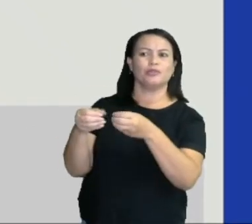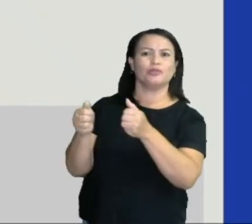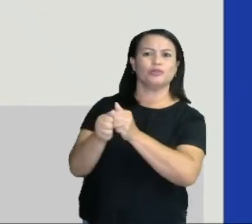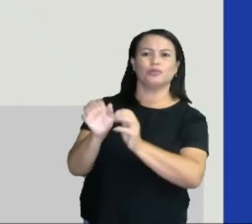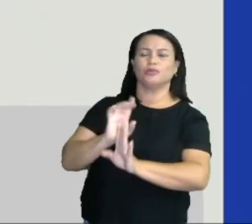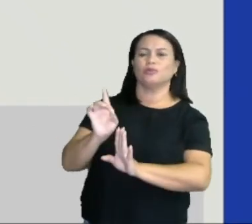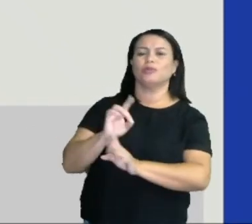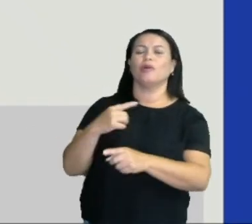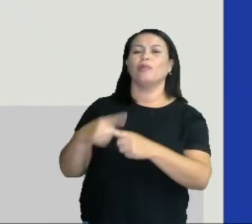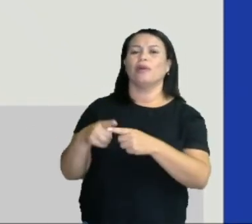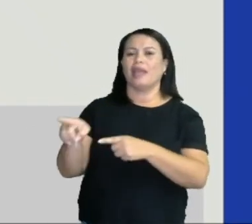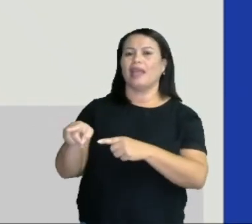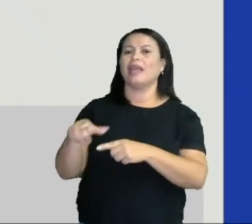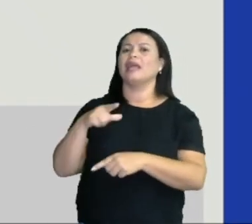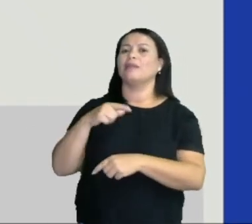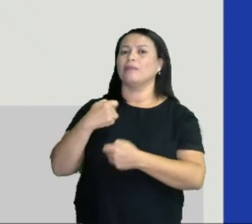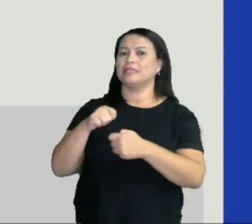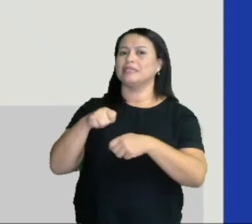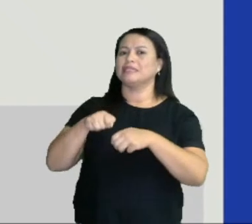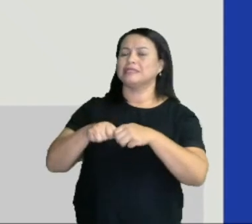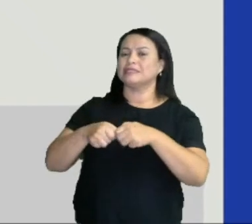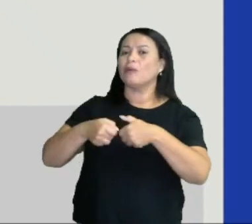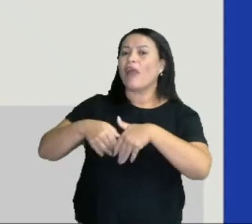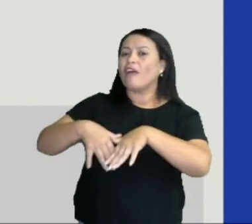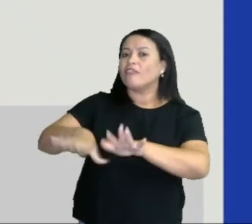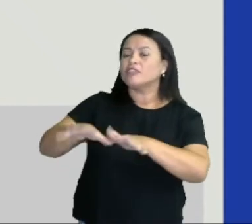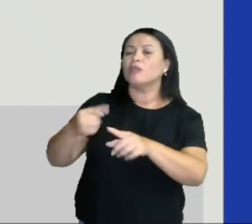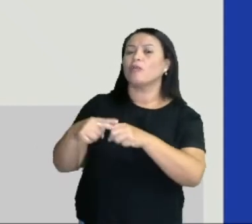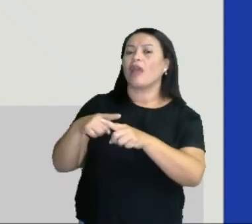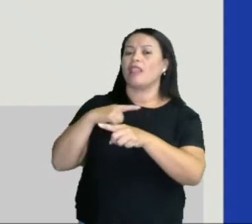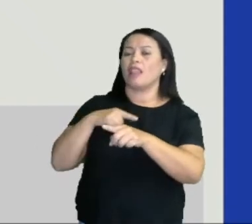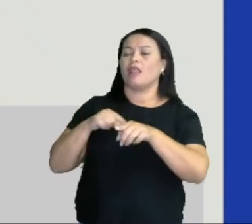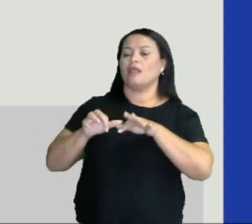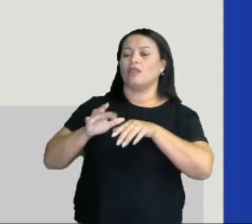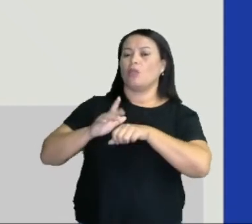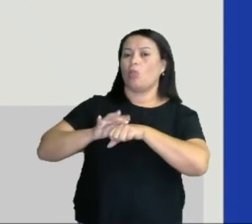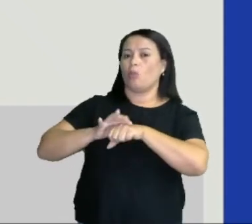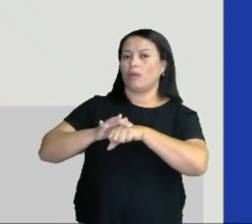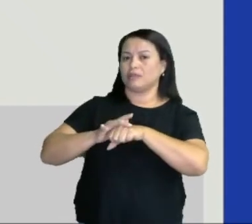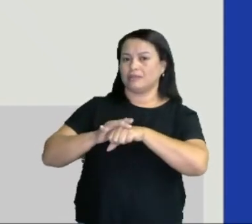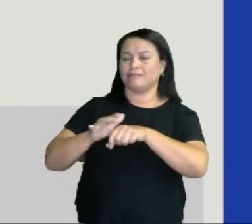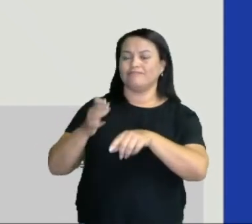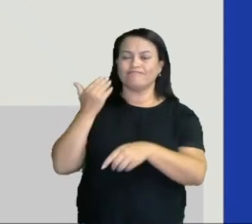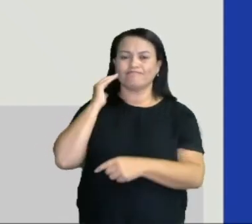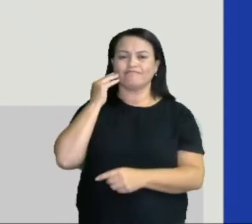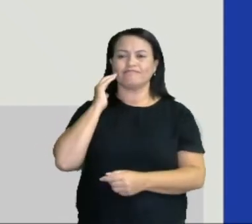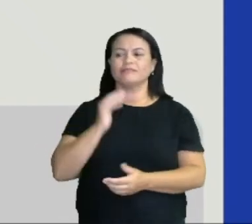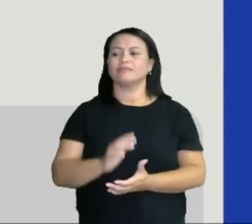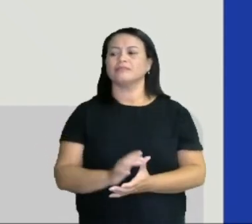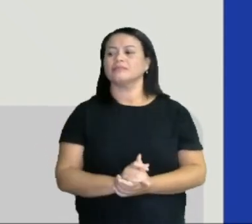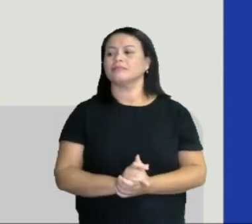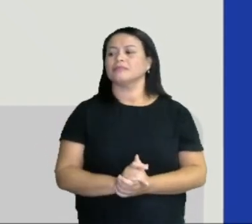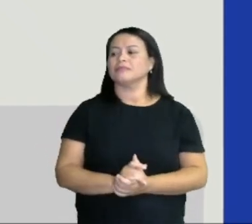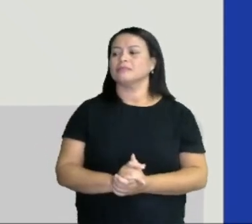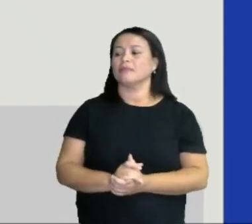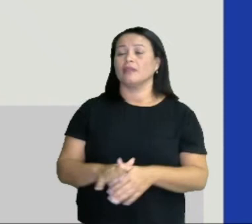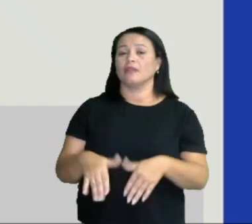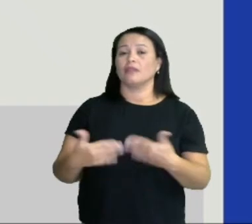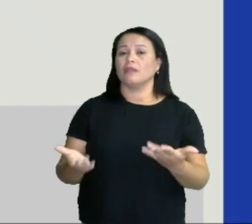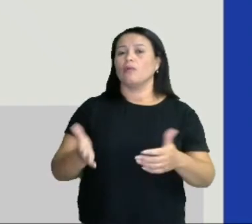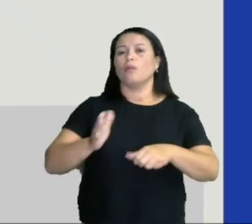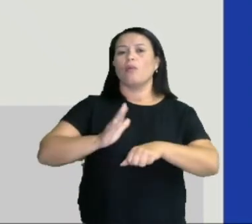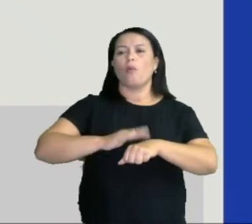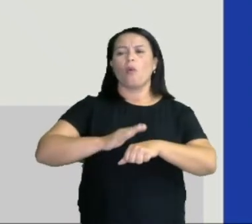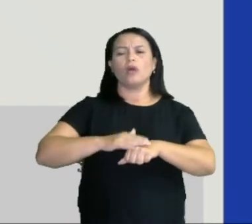animais sinantrópicos, animais que devem ser afastados de nós porque transmitem doenças, como a leptospirose. Então,